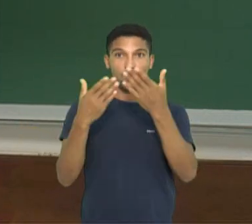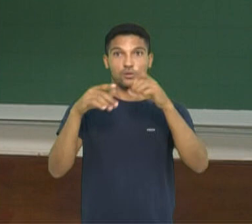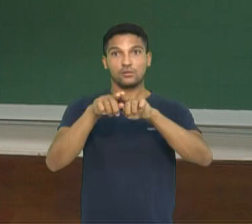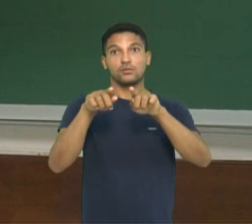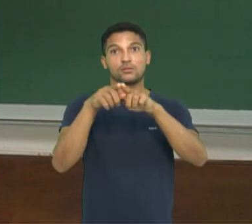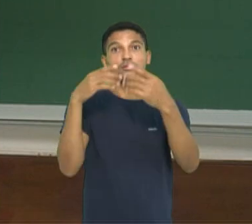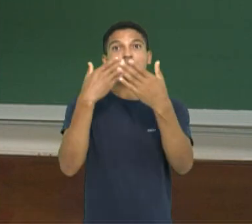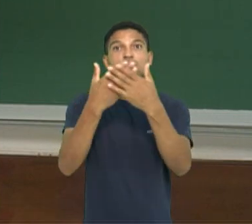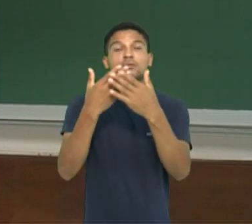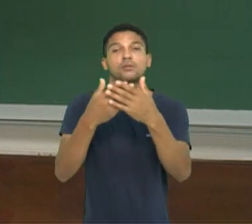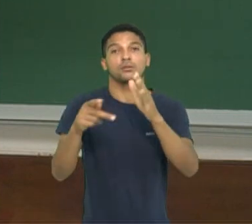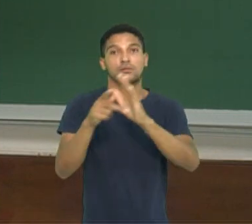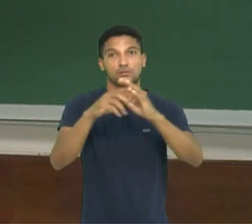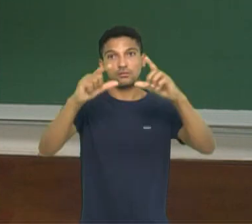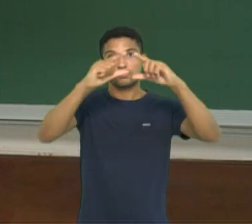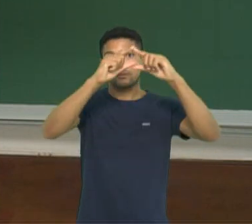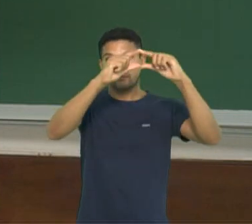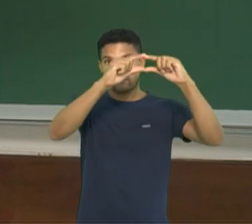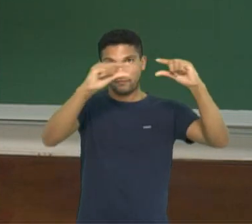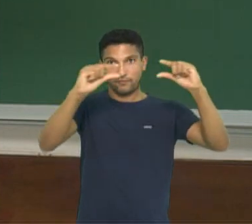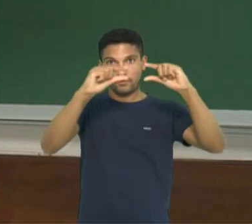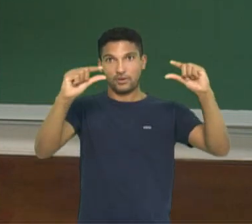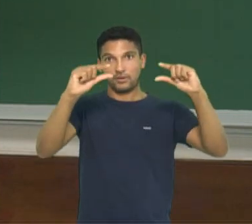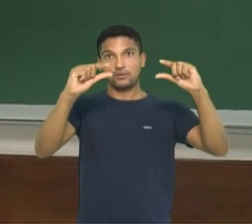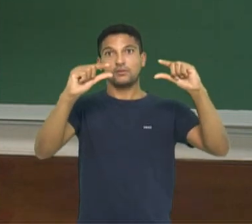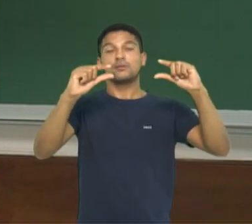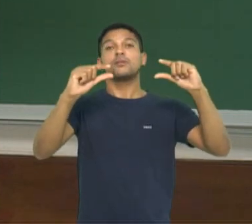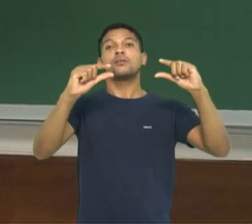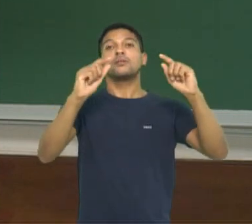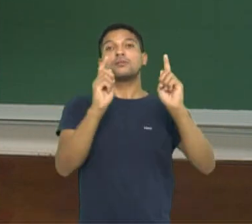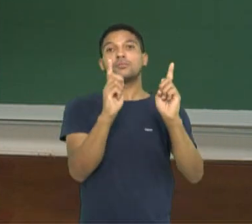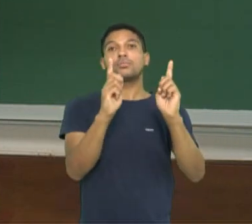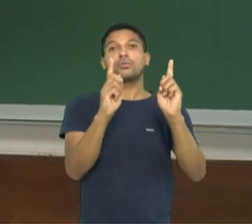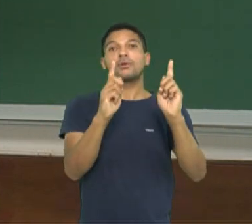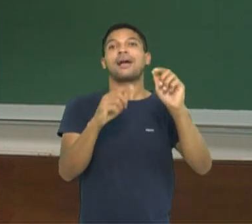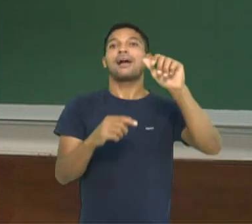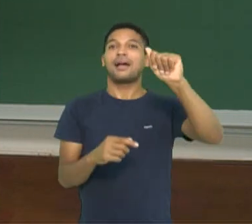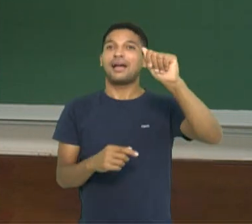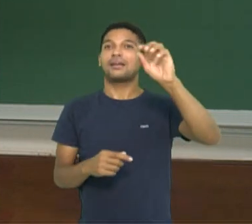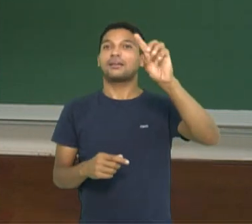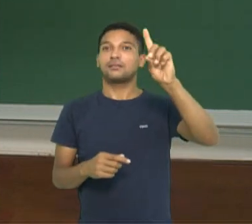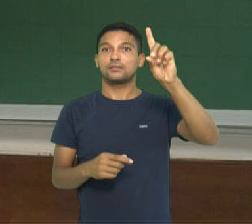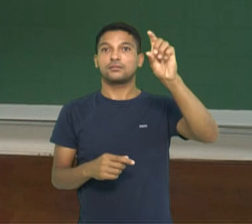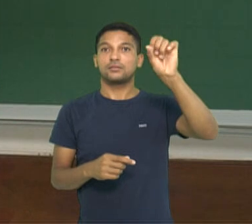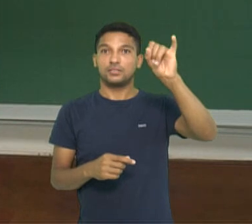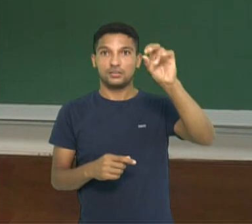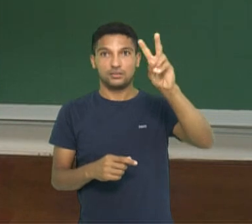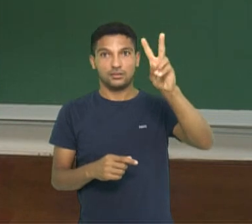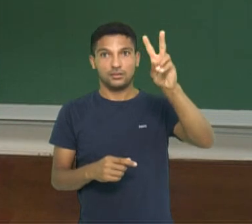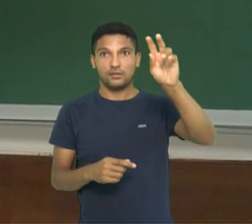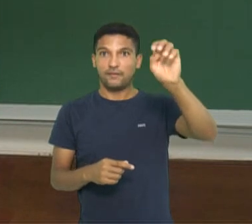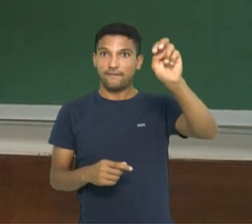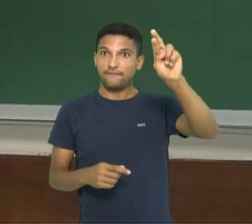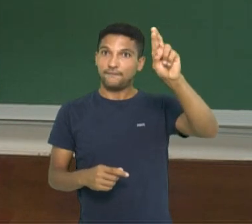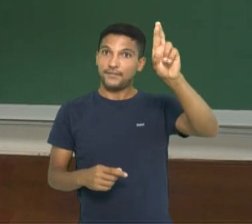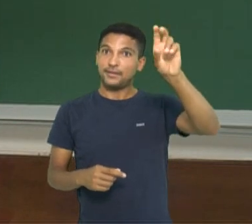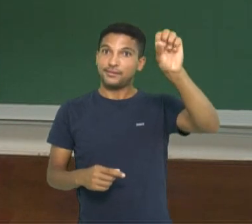nós temos orações coordenadas sindéticas que chamamos de adversativas, né? Observem a